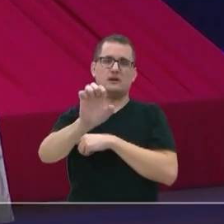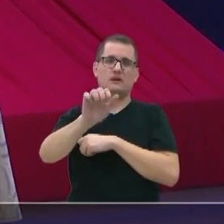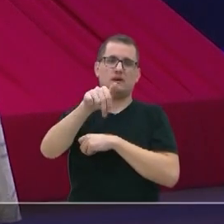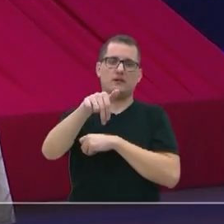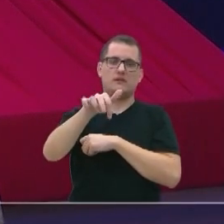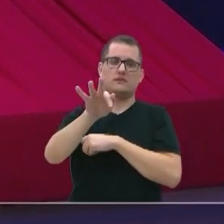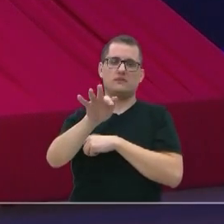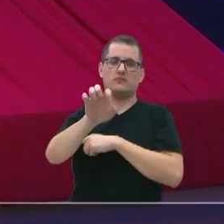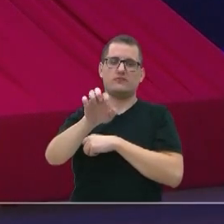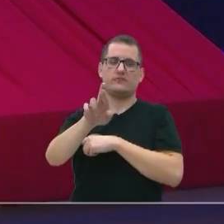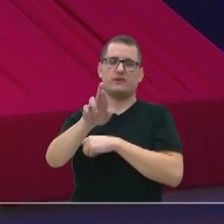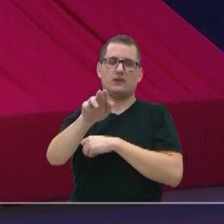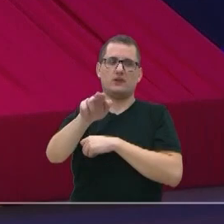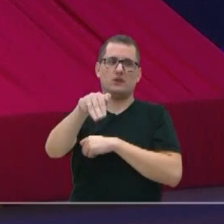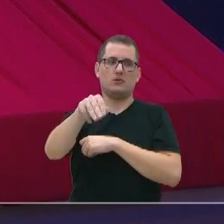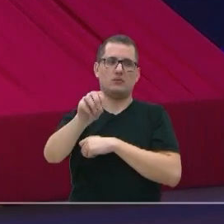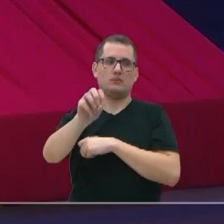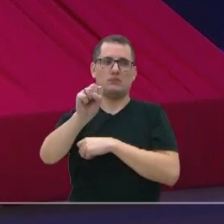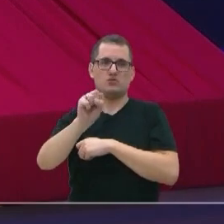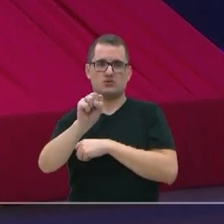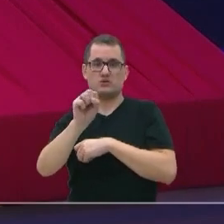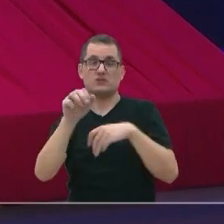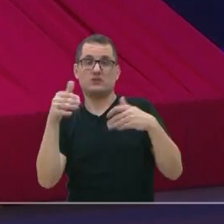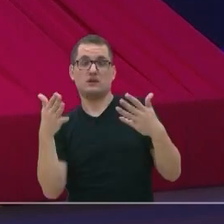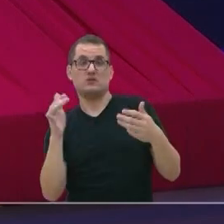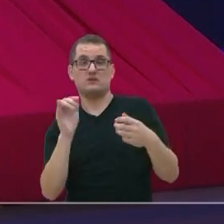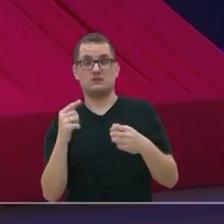Então, se hoje eu estou enfermo